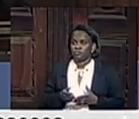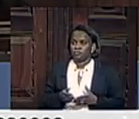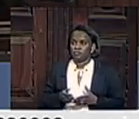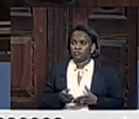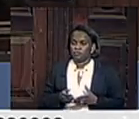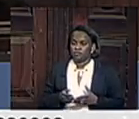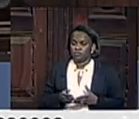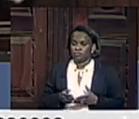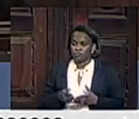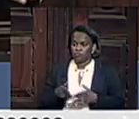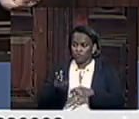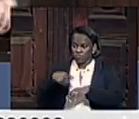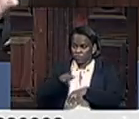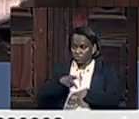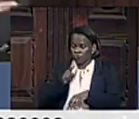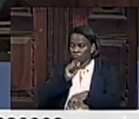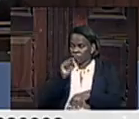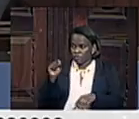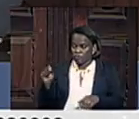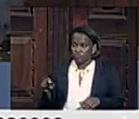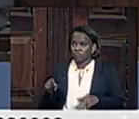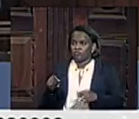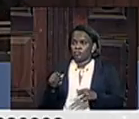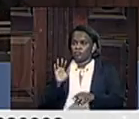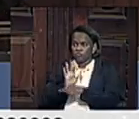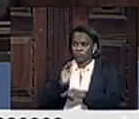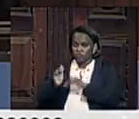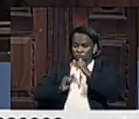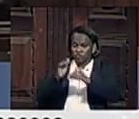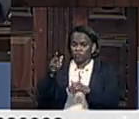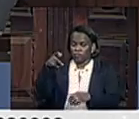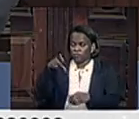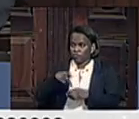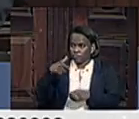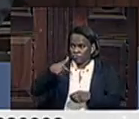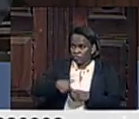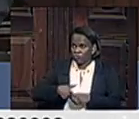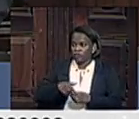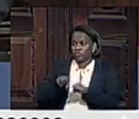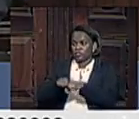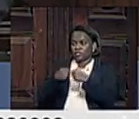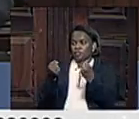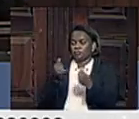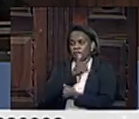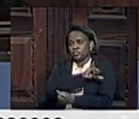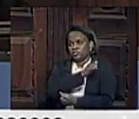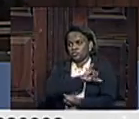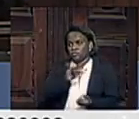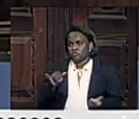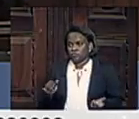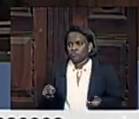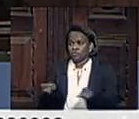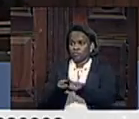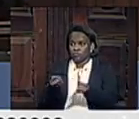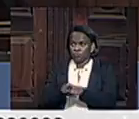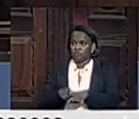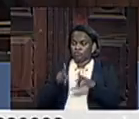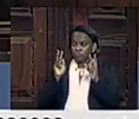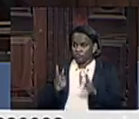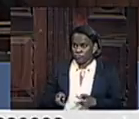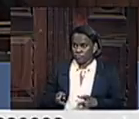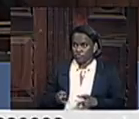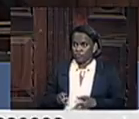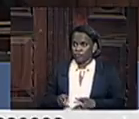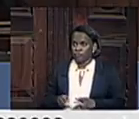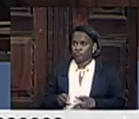da nacionalização dos itens necessários para o desenvolvimento do petróleo, prejudica o Estado do Rio de Janeiro. Da mesma forma